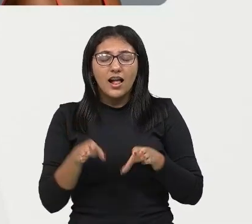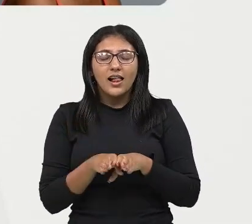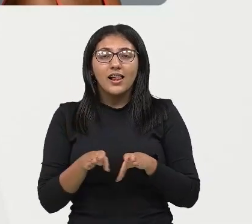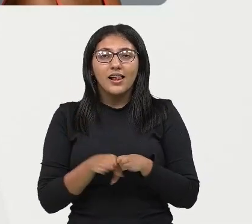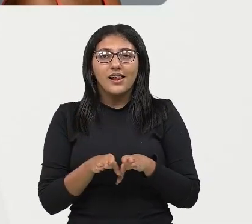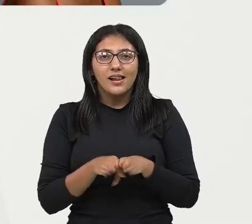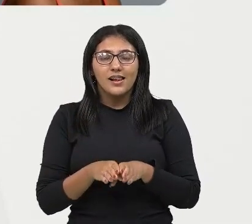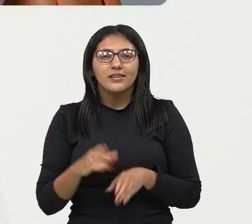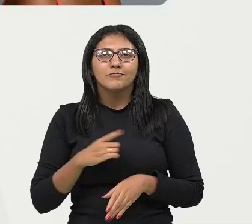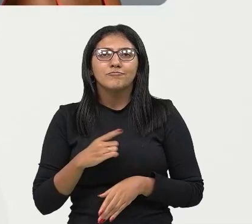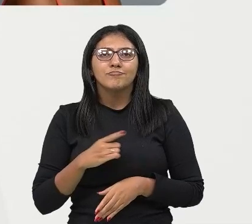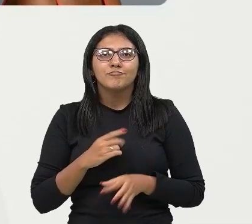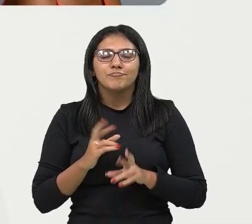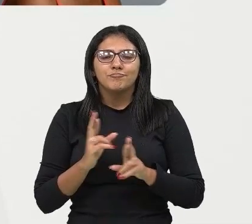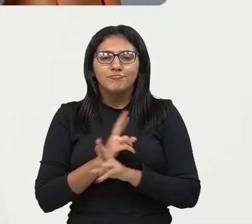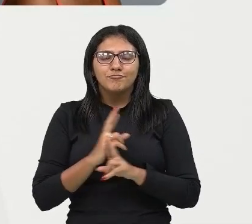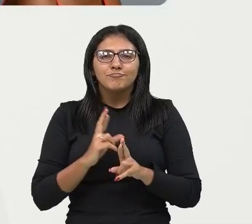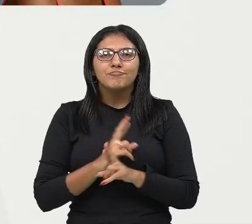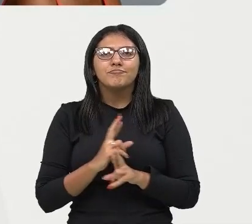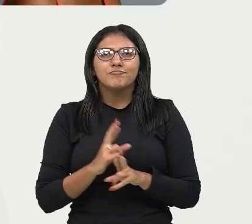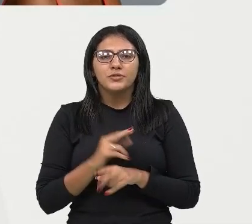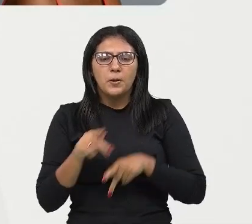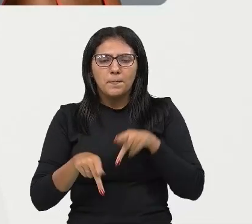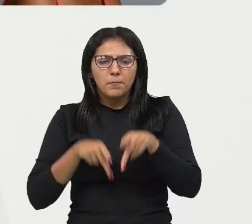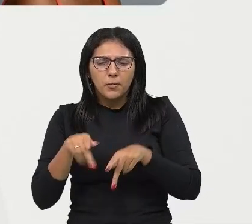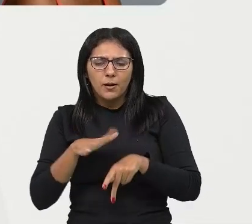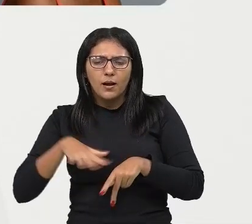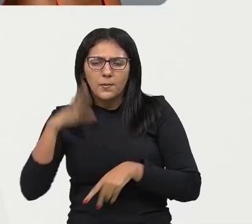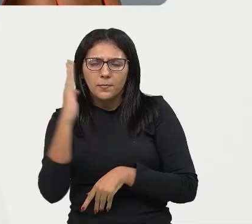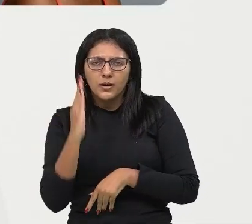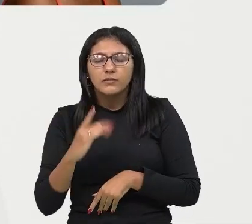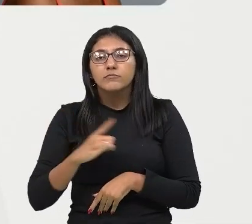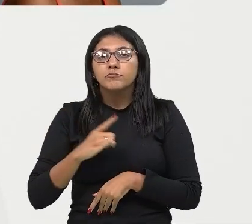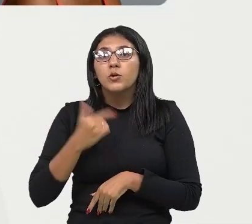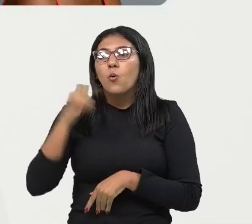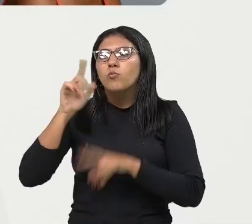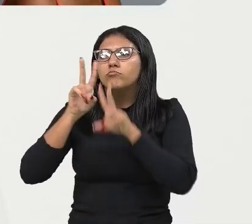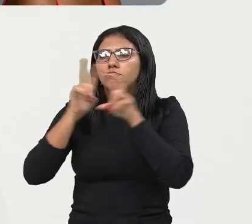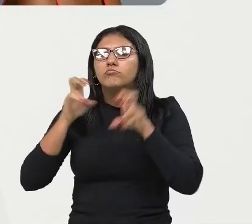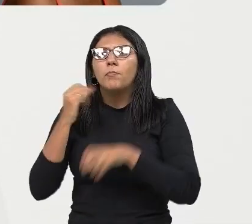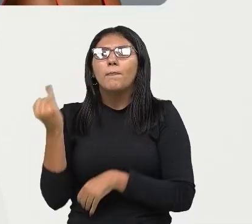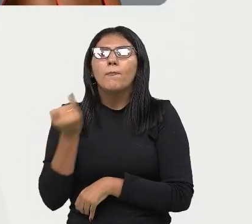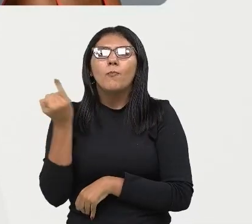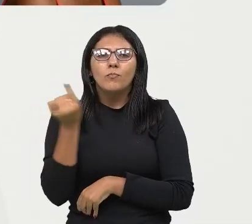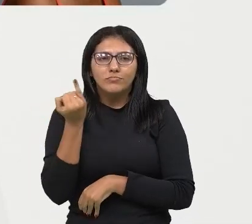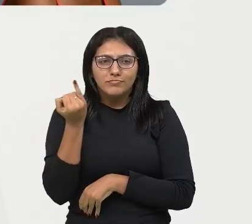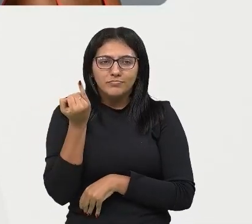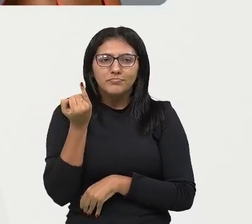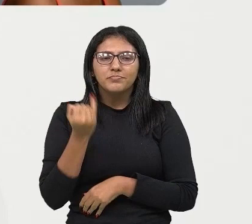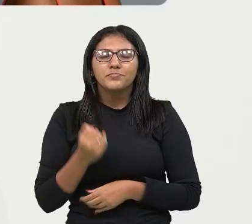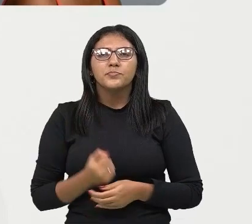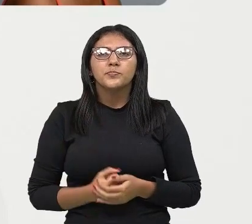aí do território brasileiro, também estudamos sobre importantes, né,